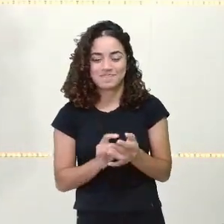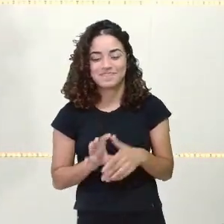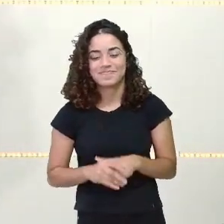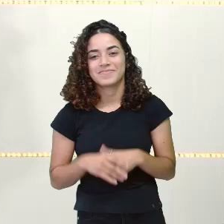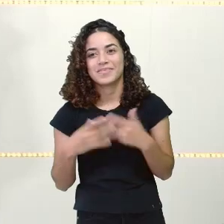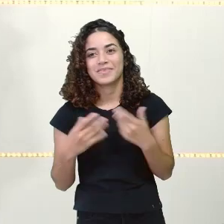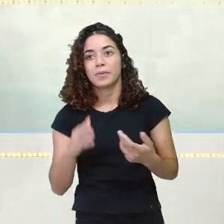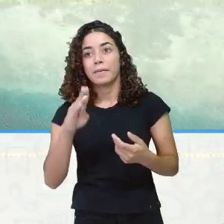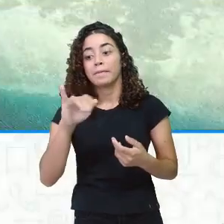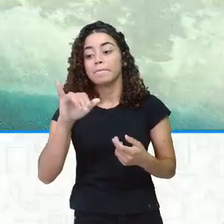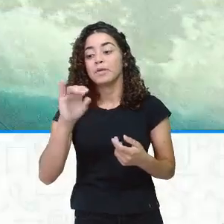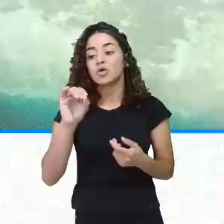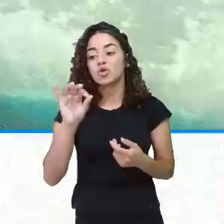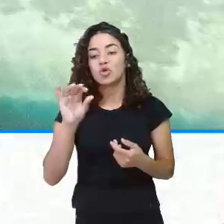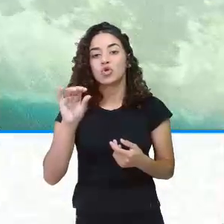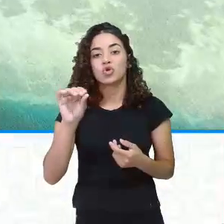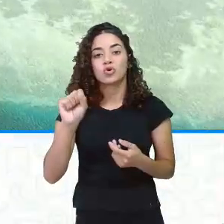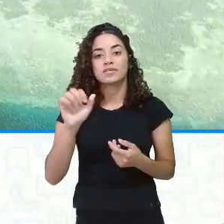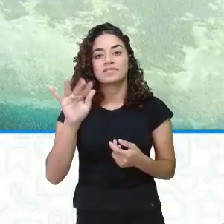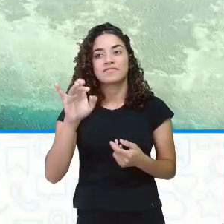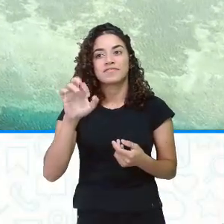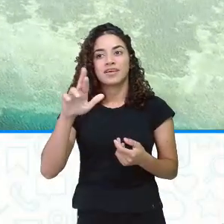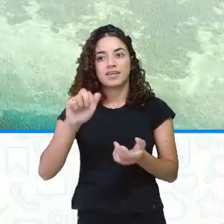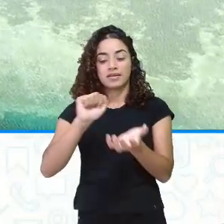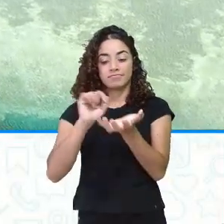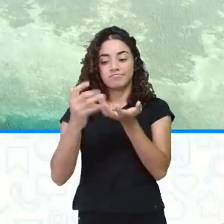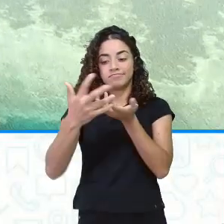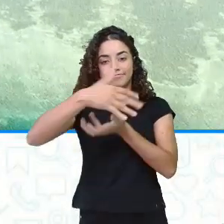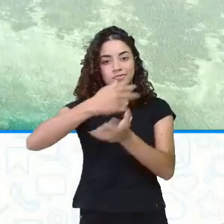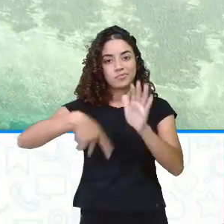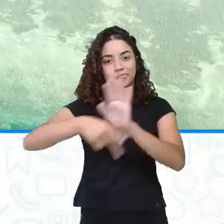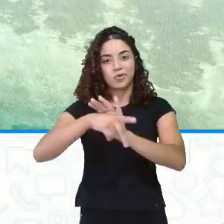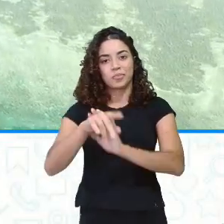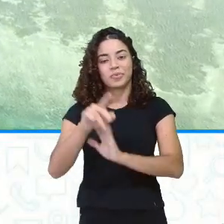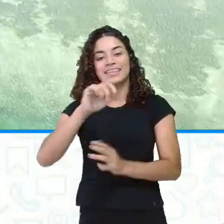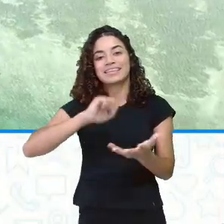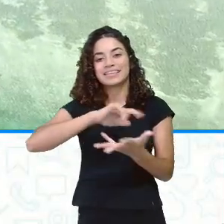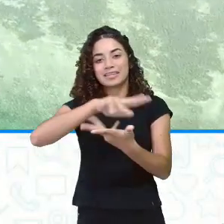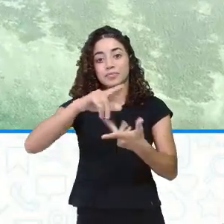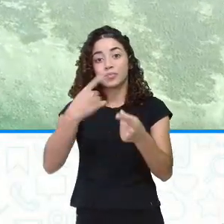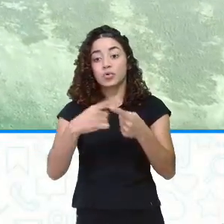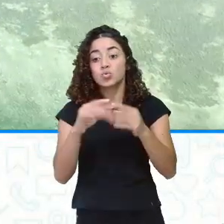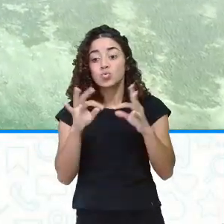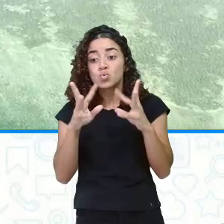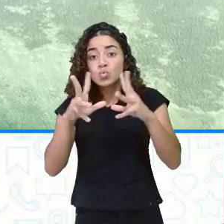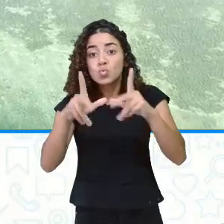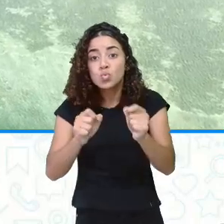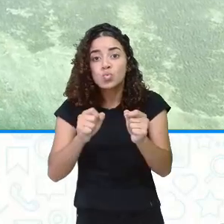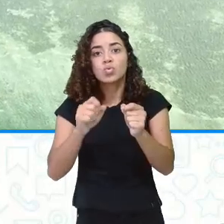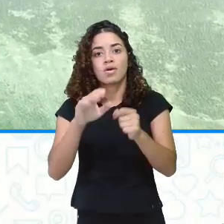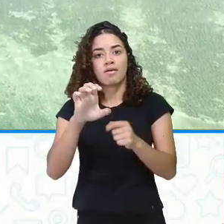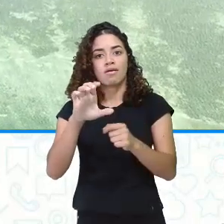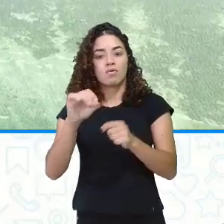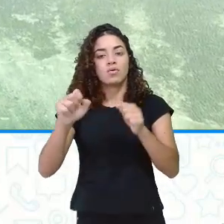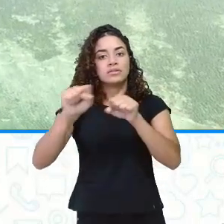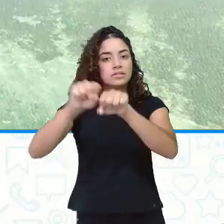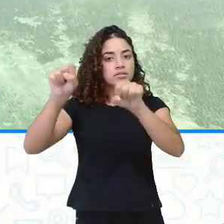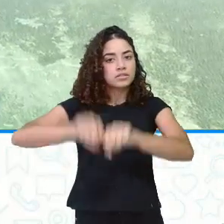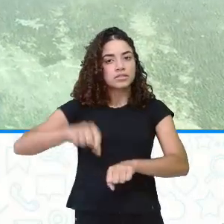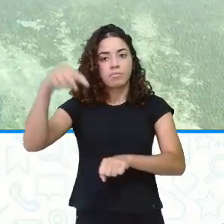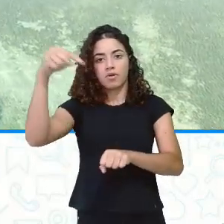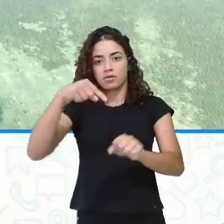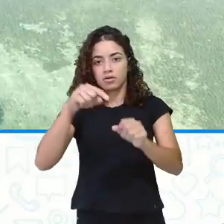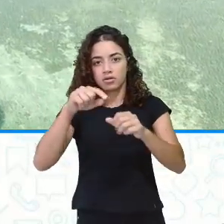a biosfera é a camada da vida da Terra, portanto, todos os ecossistemas do planeta estão presentes